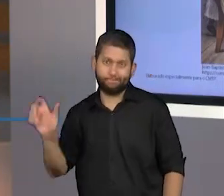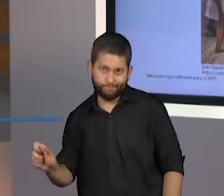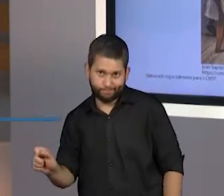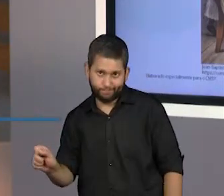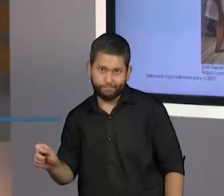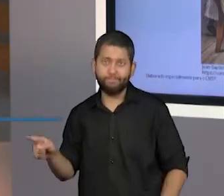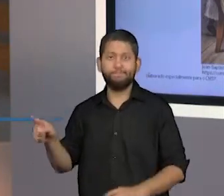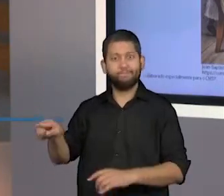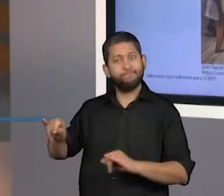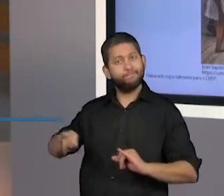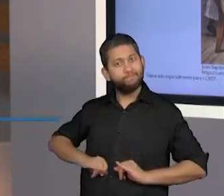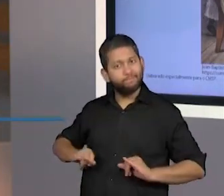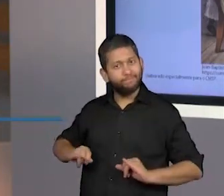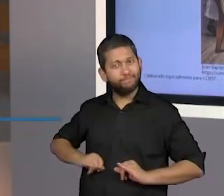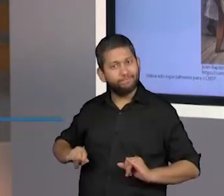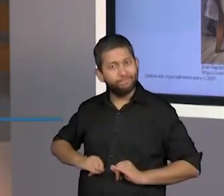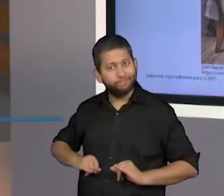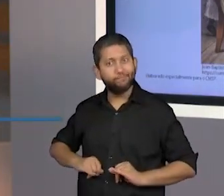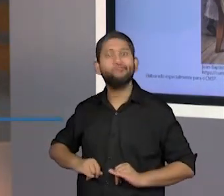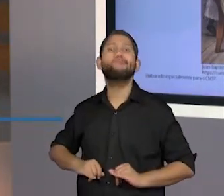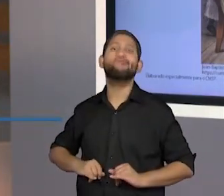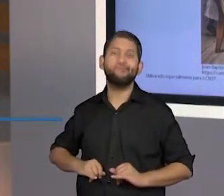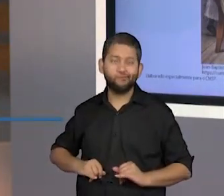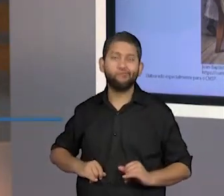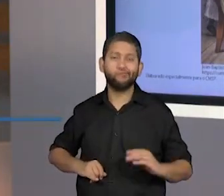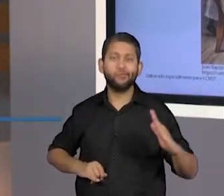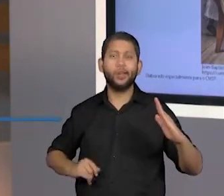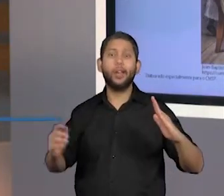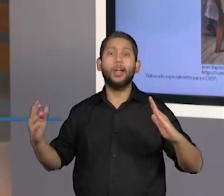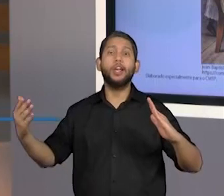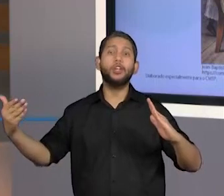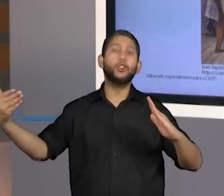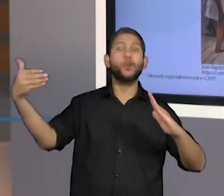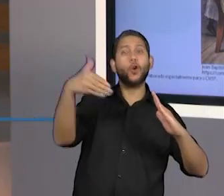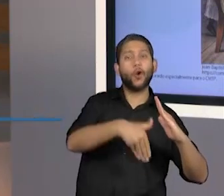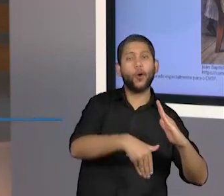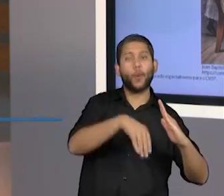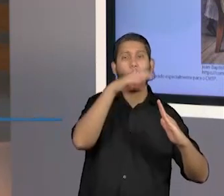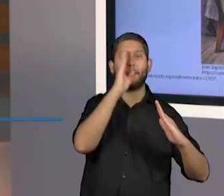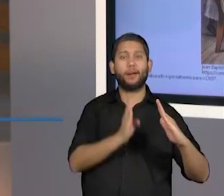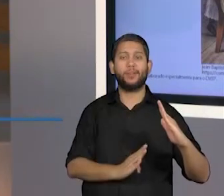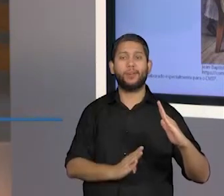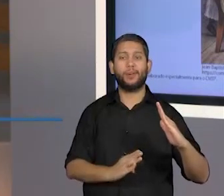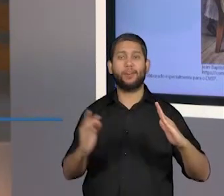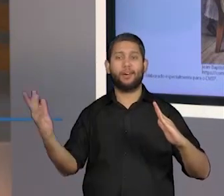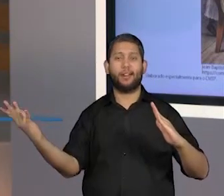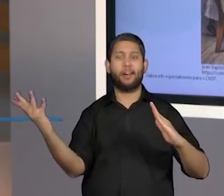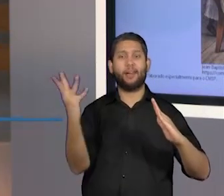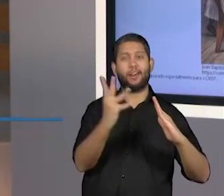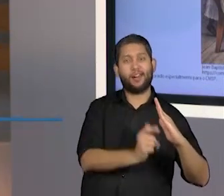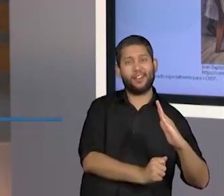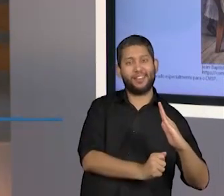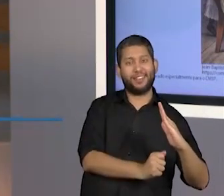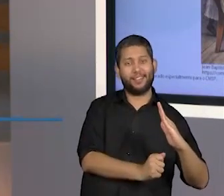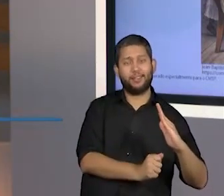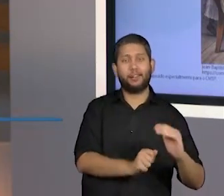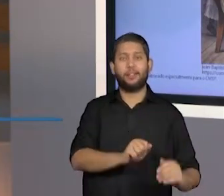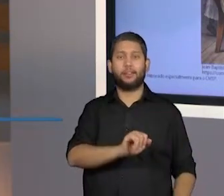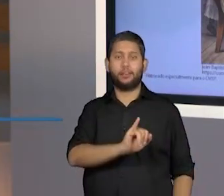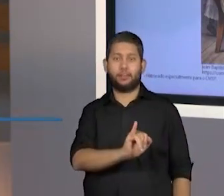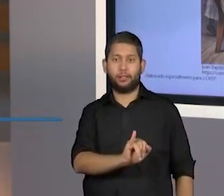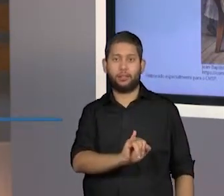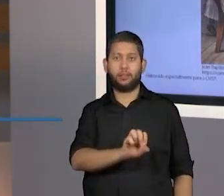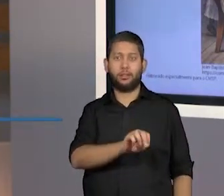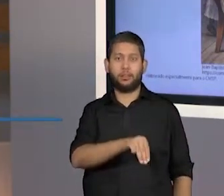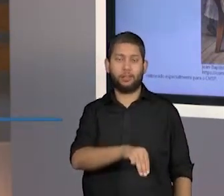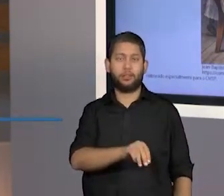origem e veio até o Brasil. Então, eles são imigrantes. Legal? Então,